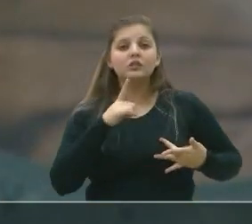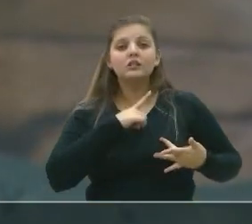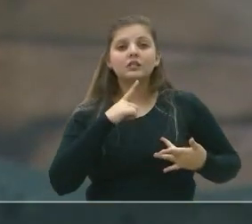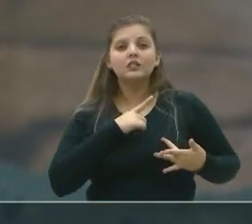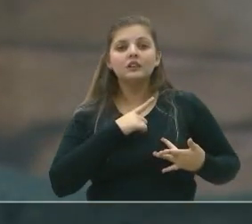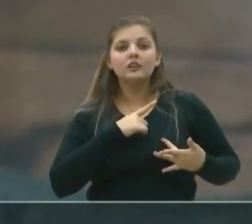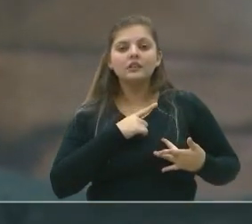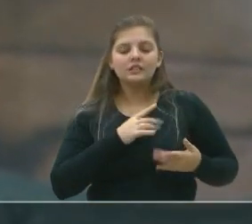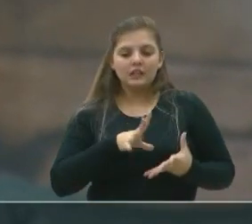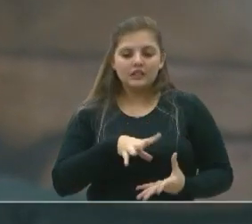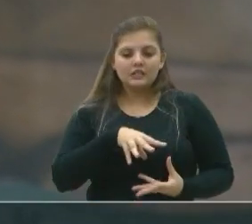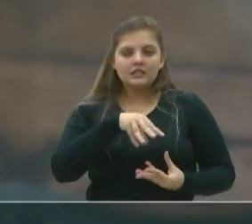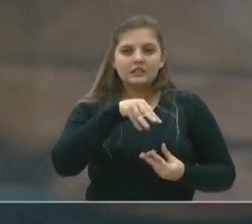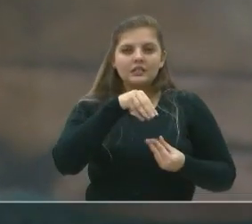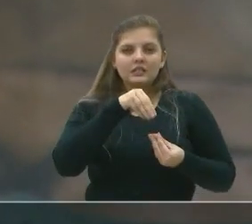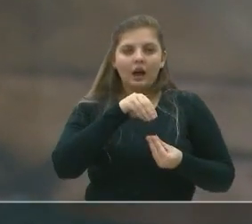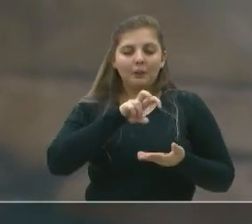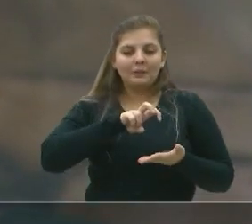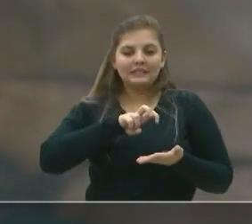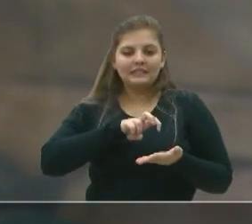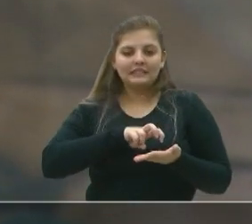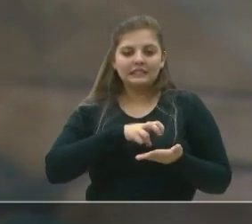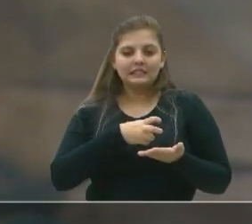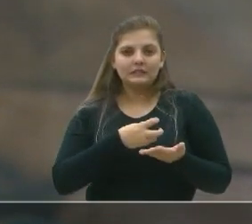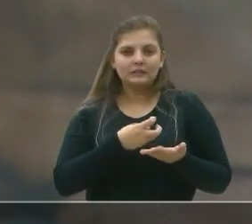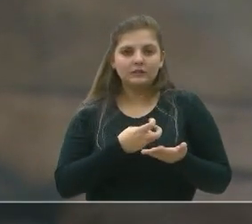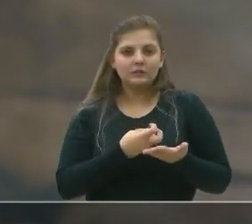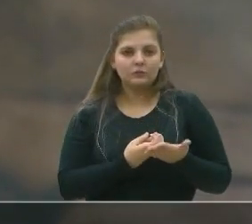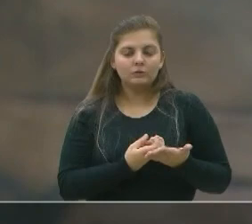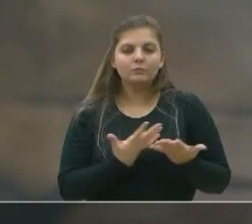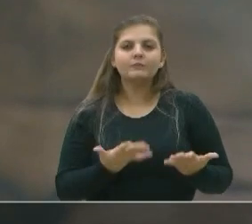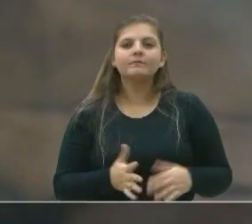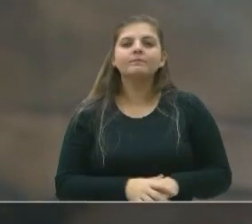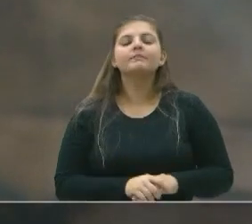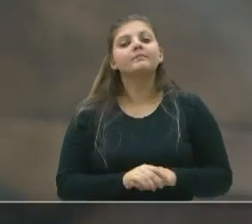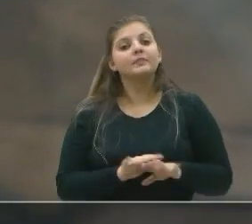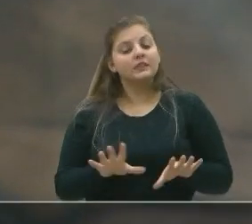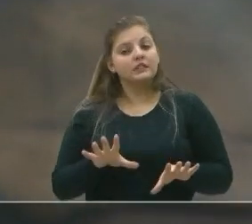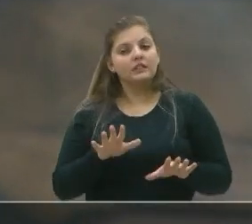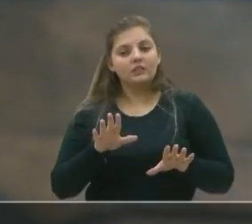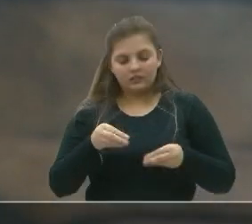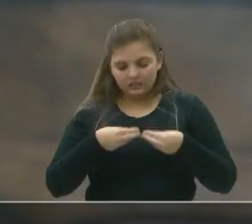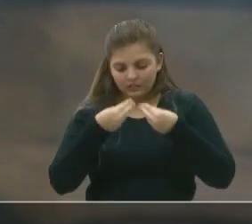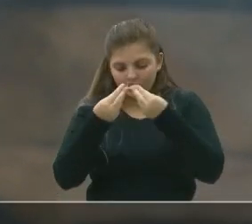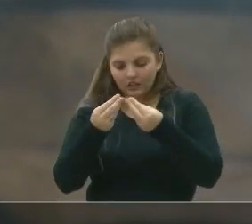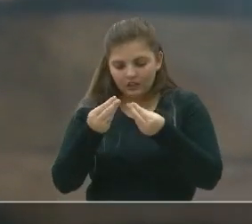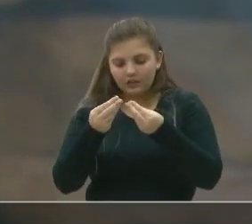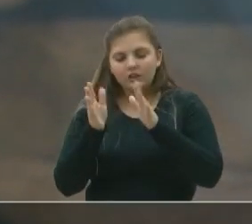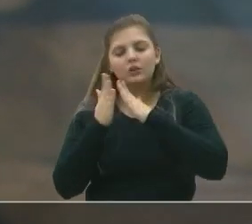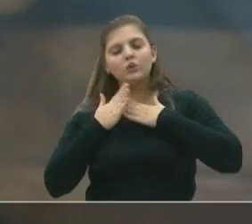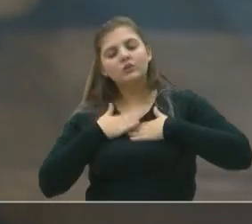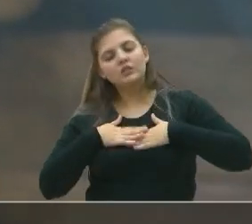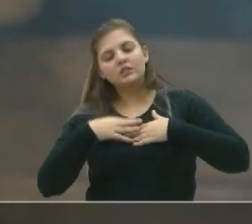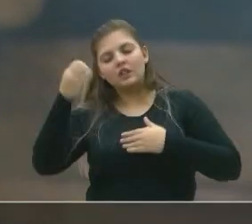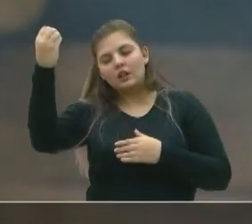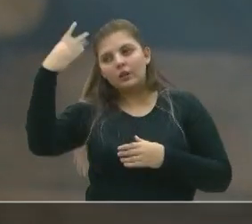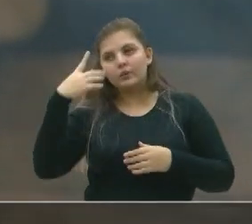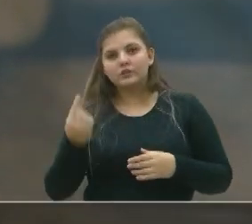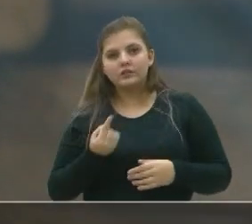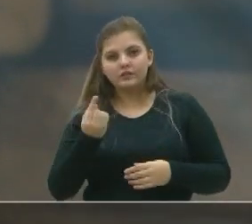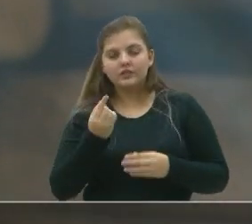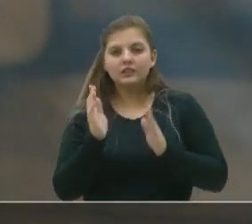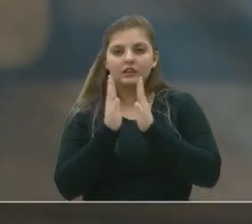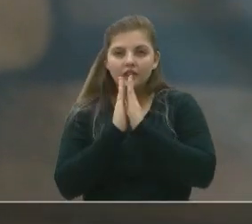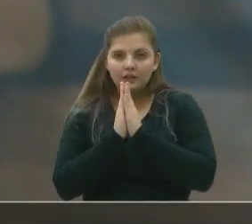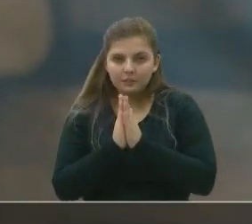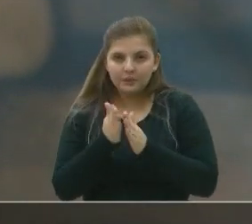almas dos fiéis que padecem no purgatório. Dai-lhe, Senhor, o descanso e a luz eterna.